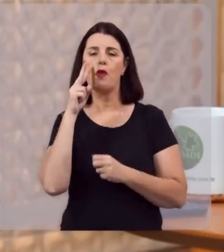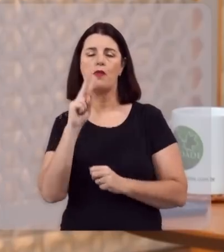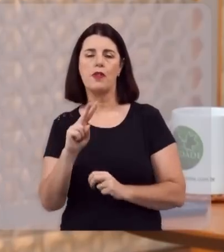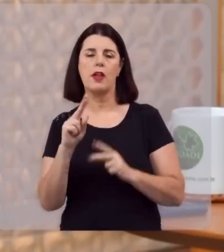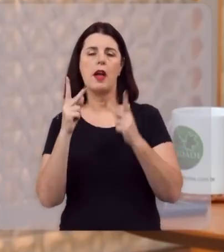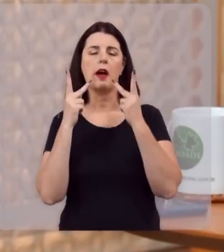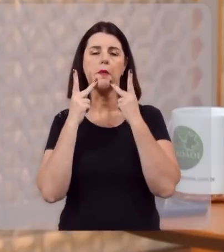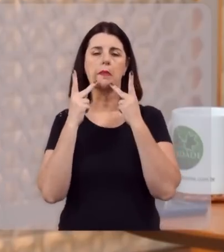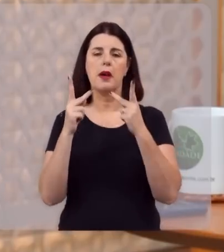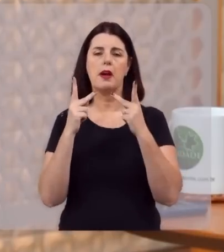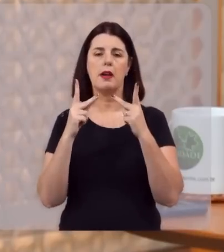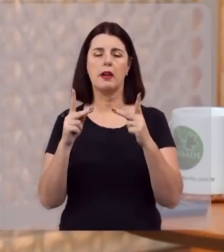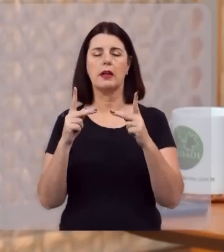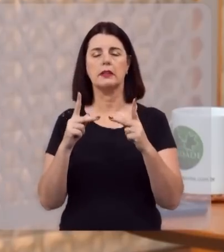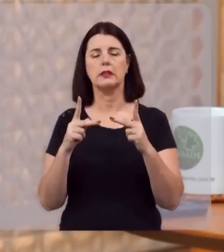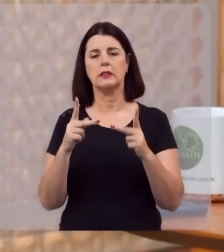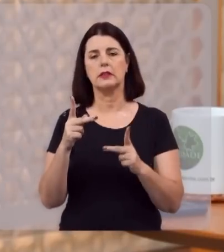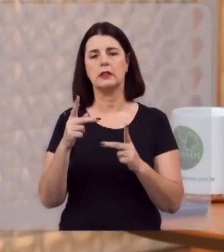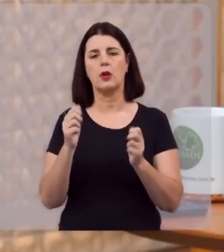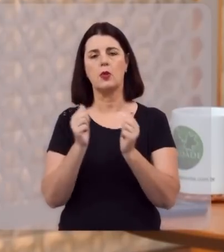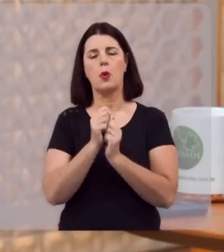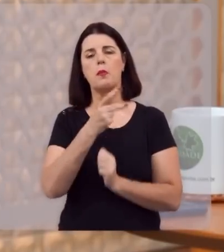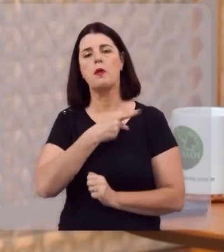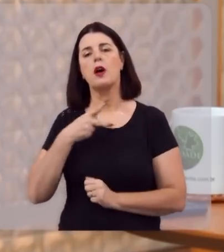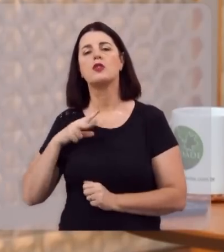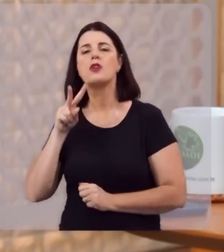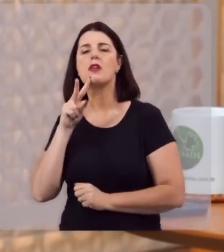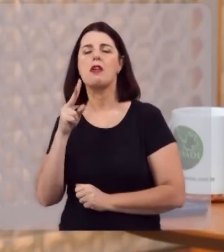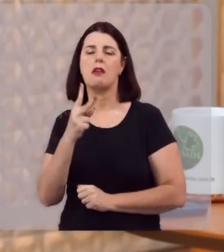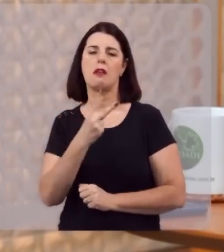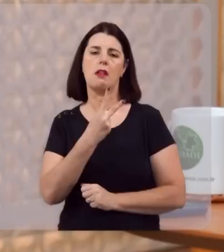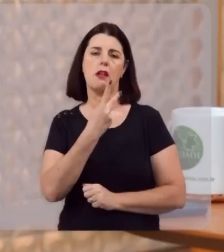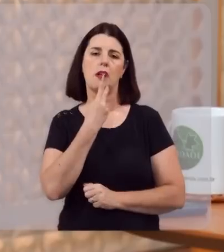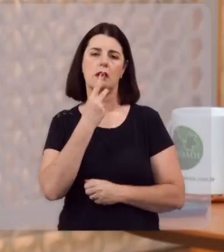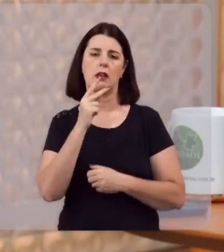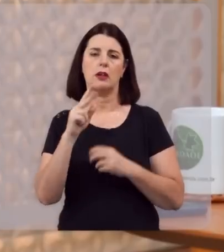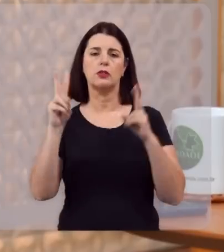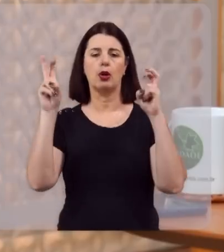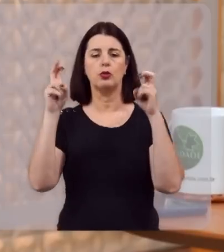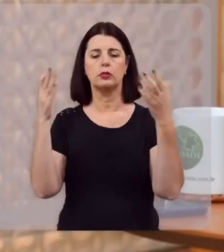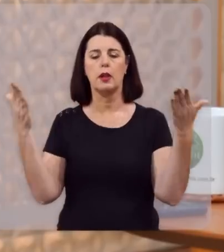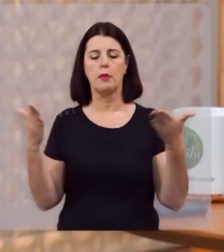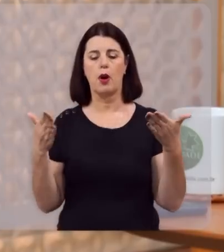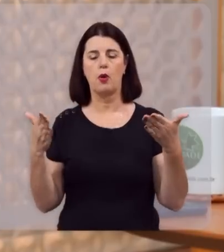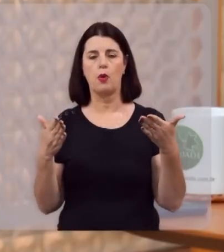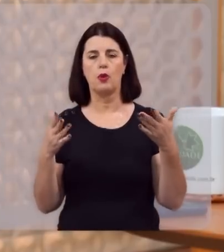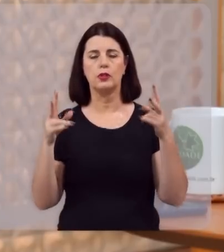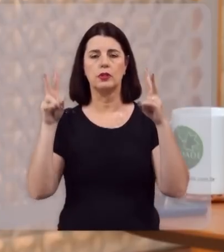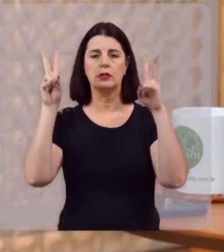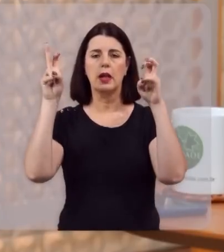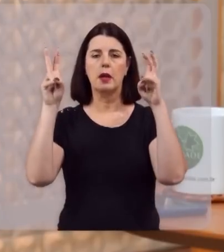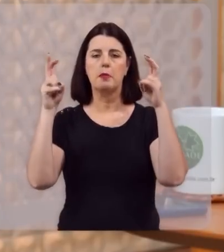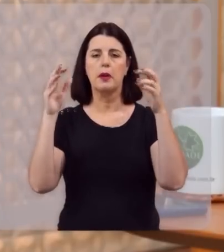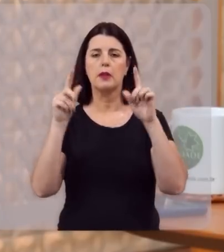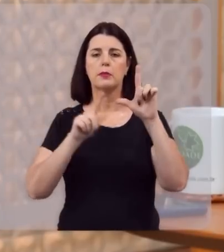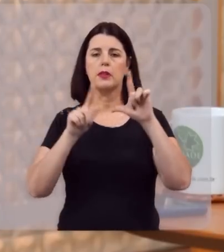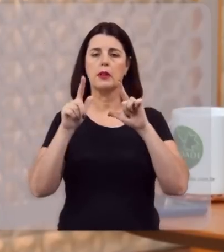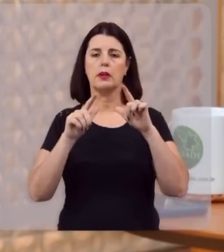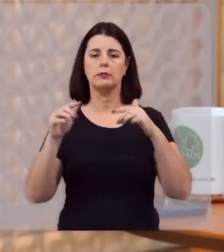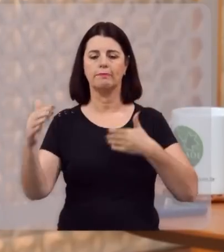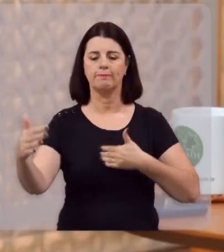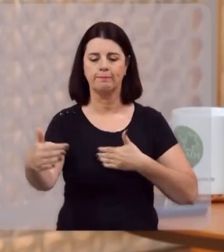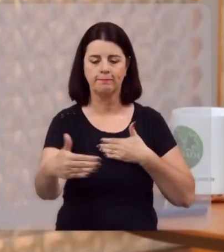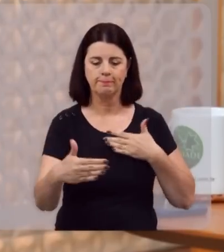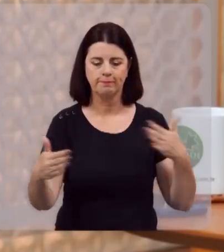vai poder acompanhar mais uma mensagem com o Pastor Hernandes Dias Lopes a temática do nosso programa matemática